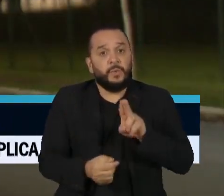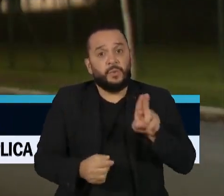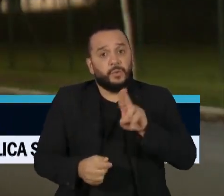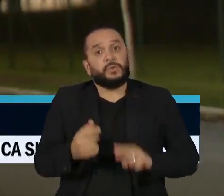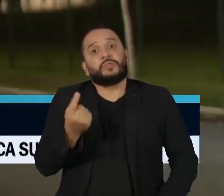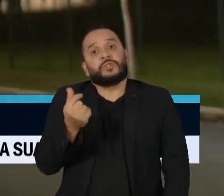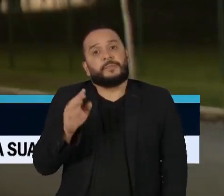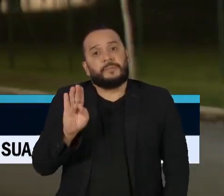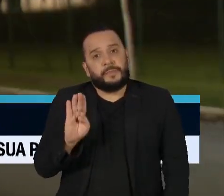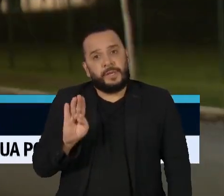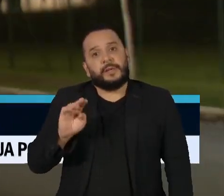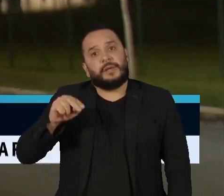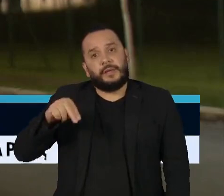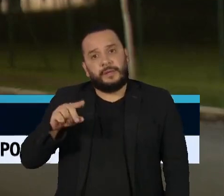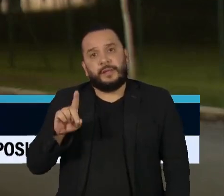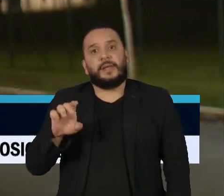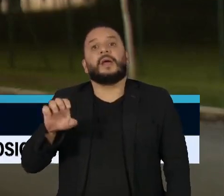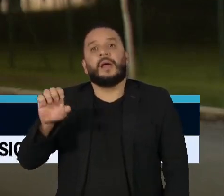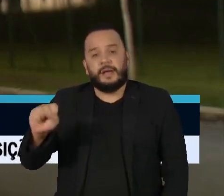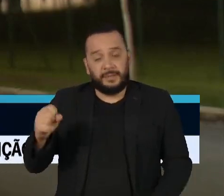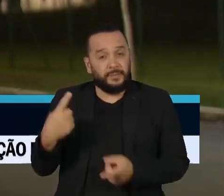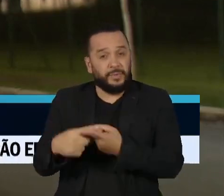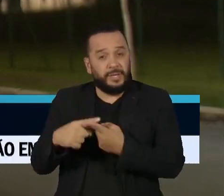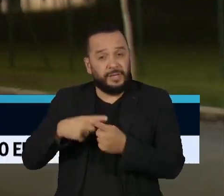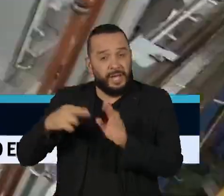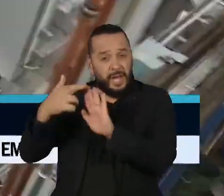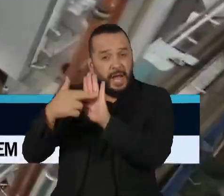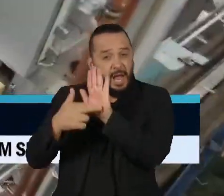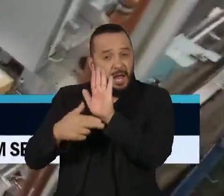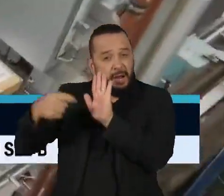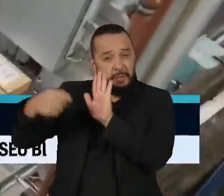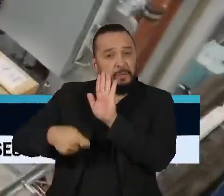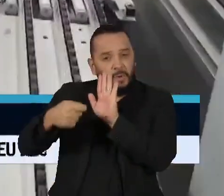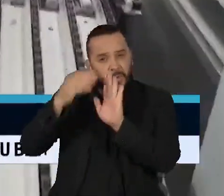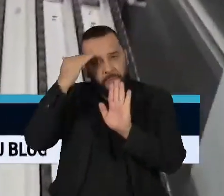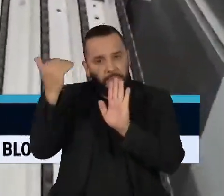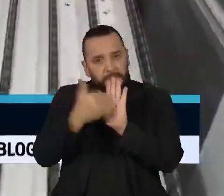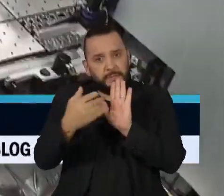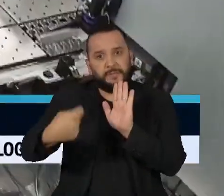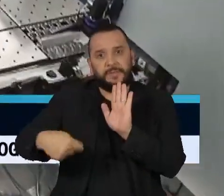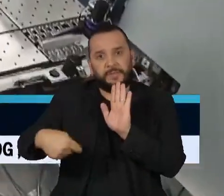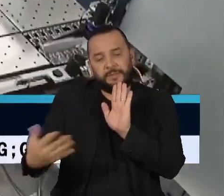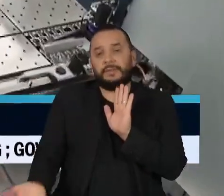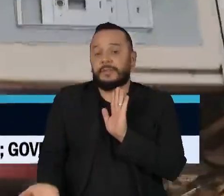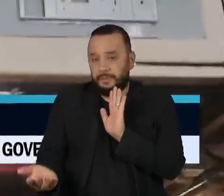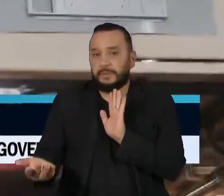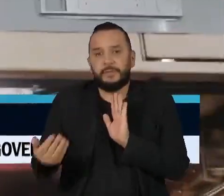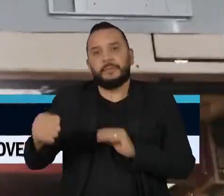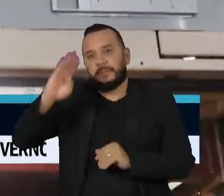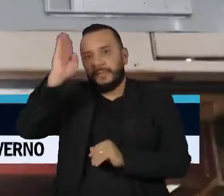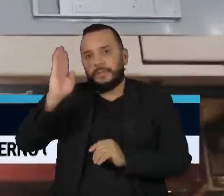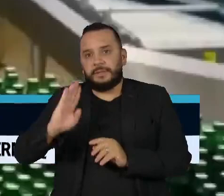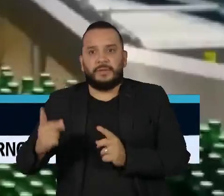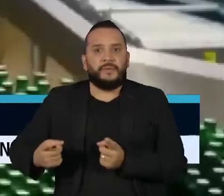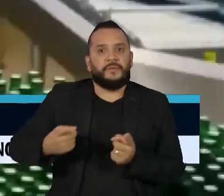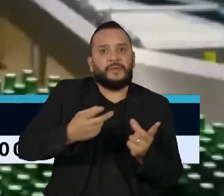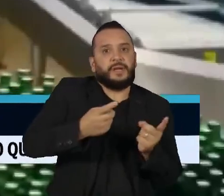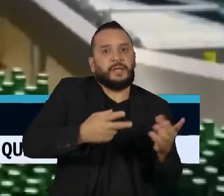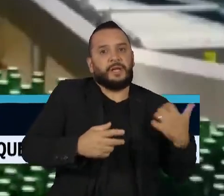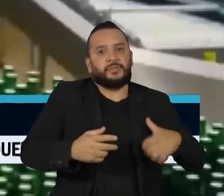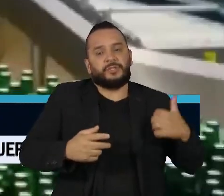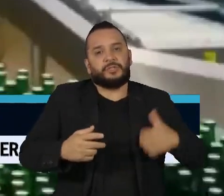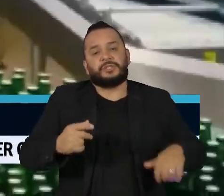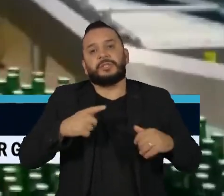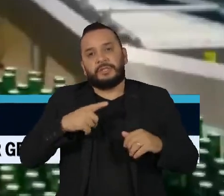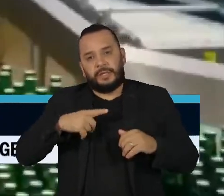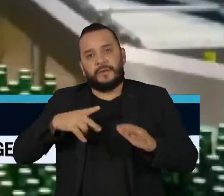já que o banco tem uma série de exigências que precisam ser cumpridas as vendas brasileiras para Argentina despencaram na